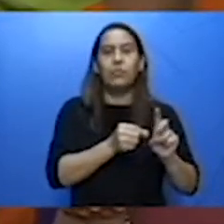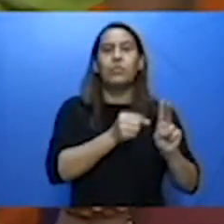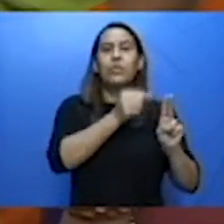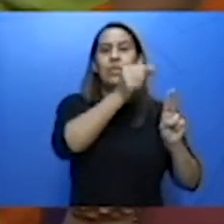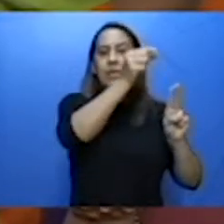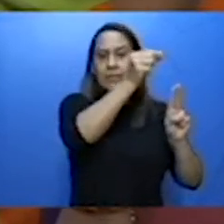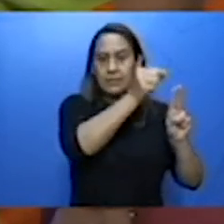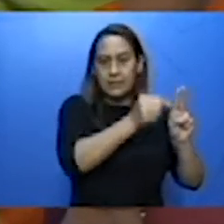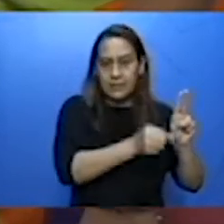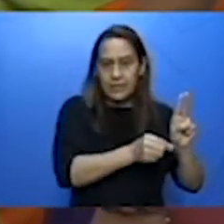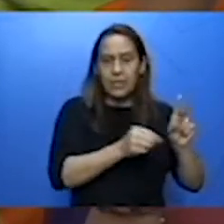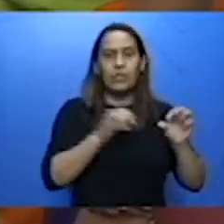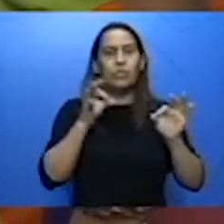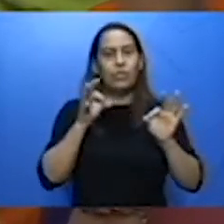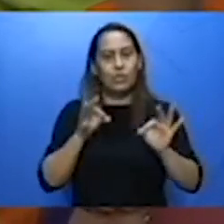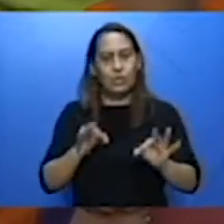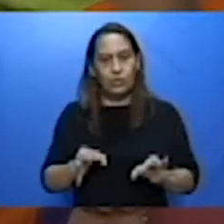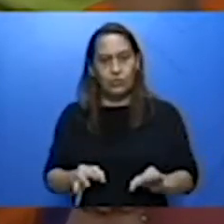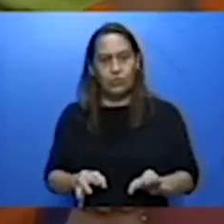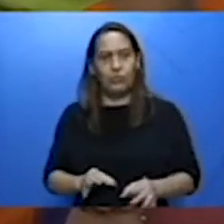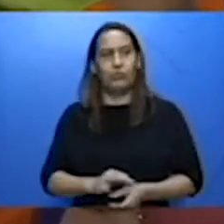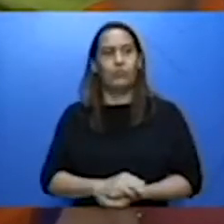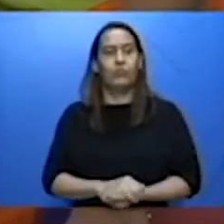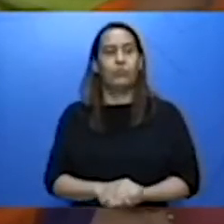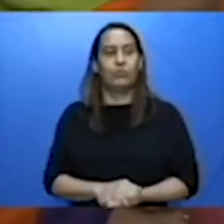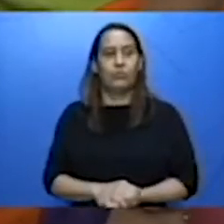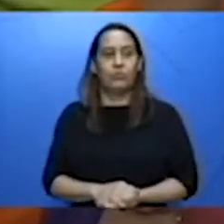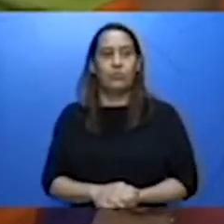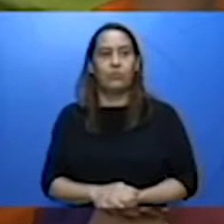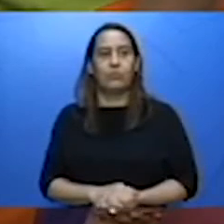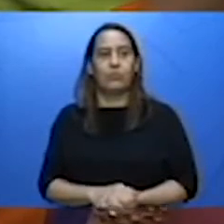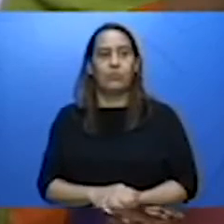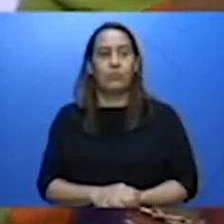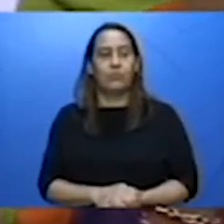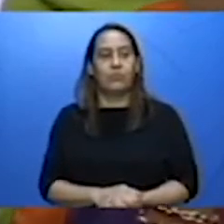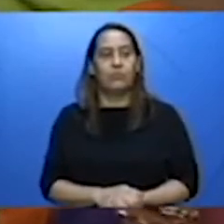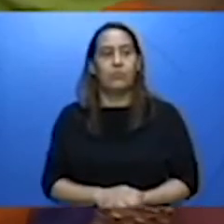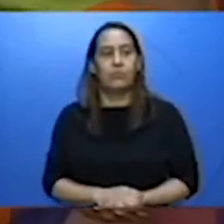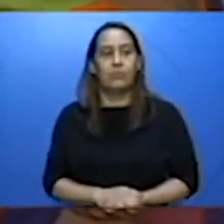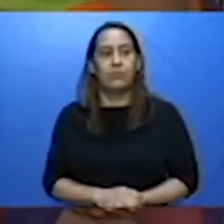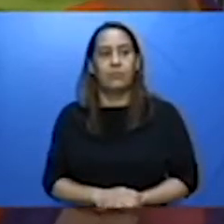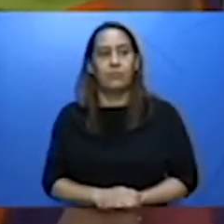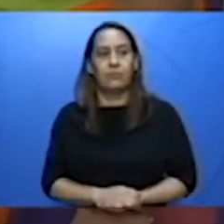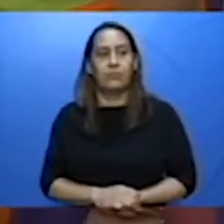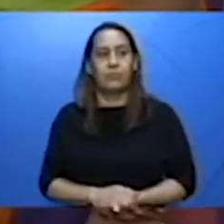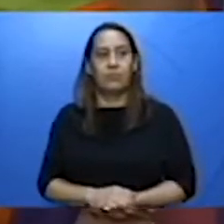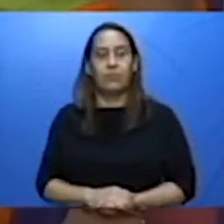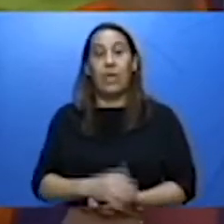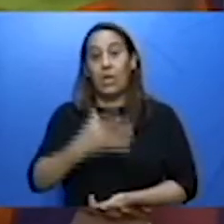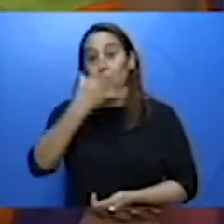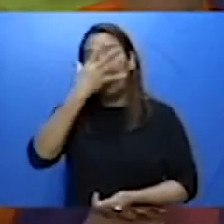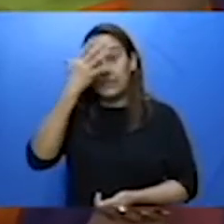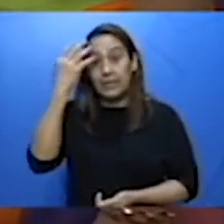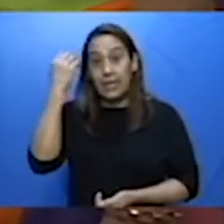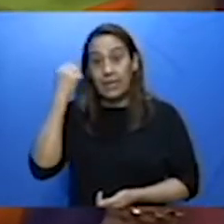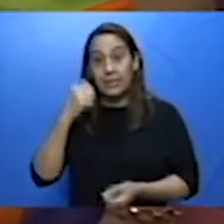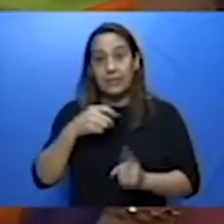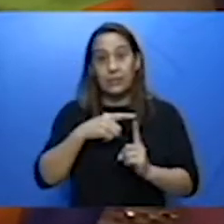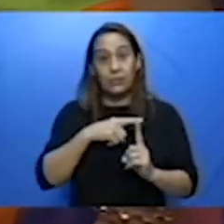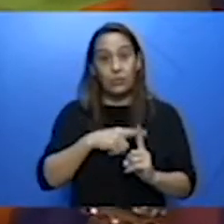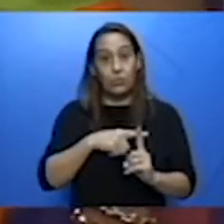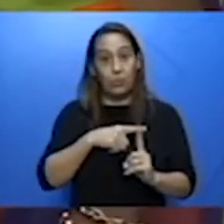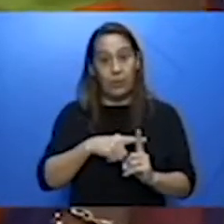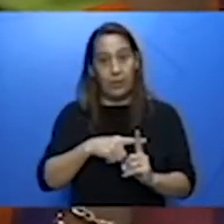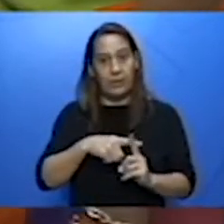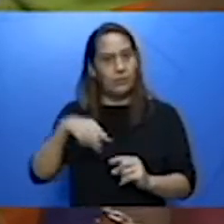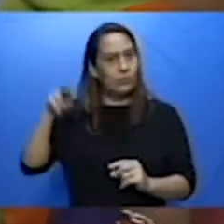ó, unidade, dezena, para você guardar bem as casinhas. Não me esqueço do sinal nunca,